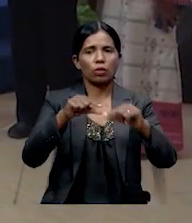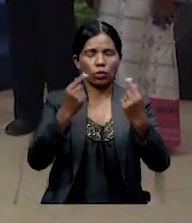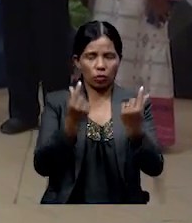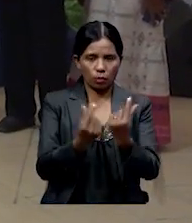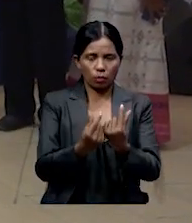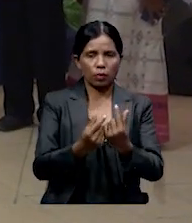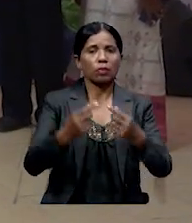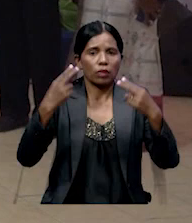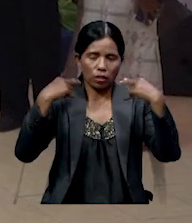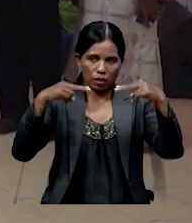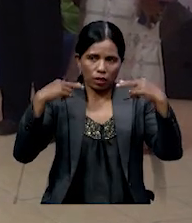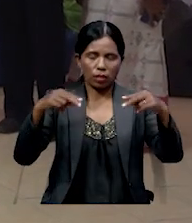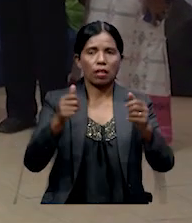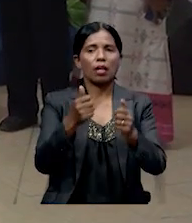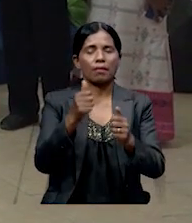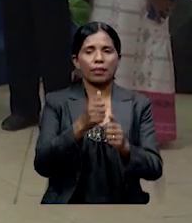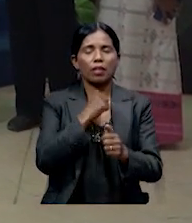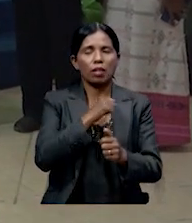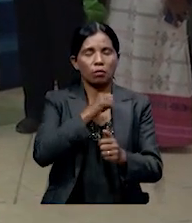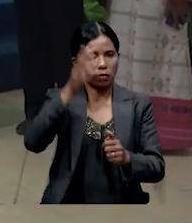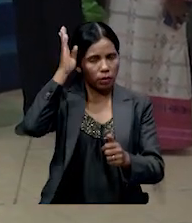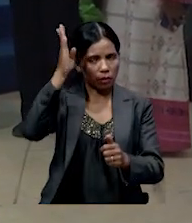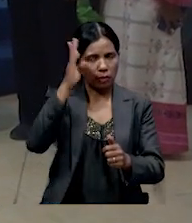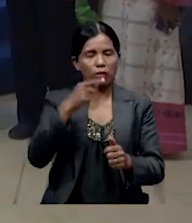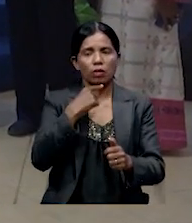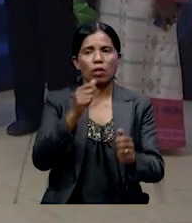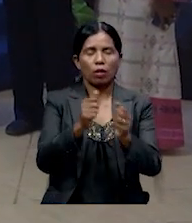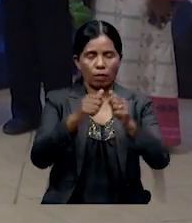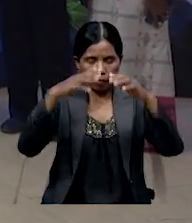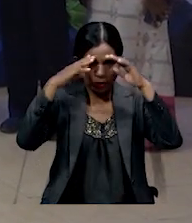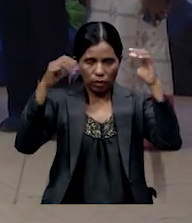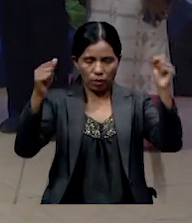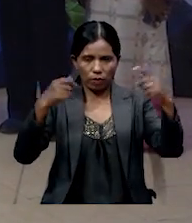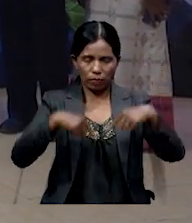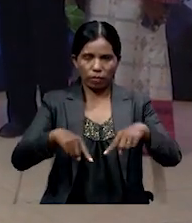Group Balloon, Arcebispo Edgar Penha para o Presidente da República Fila